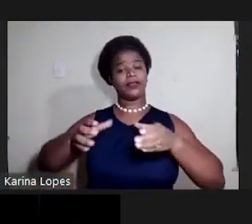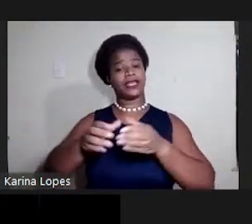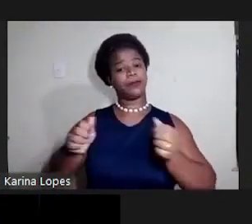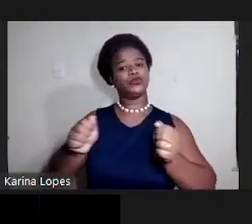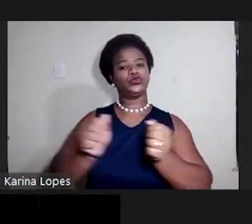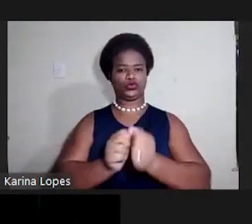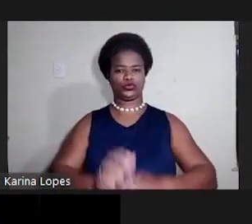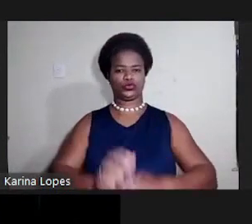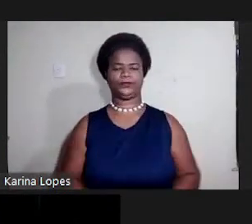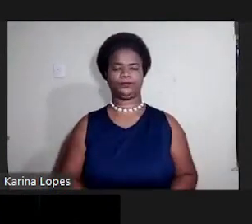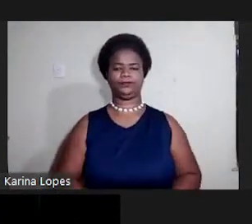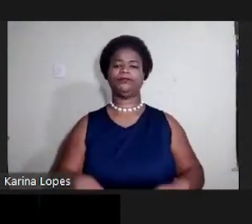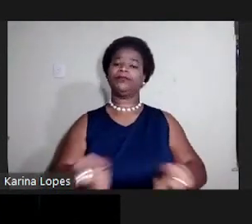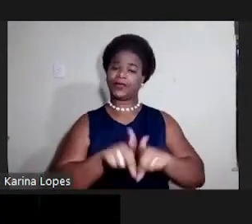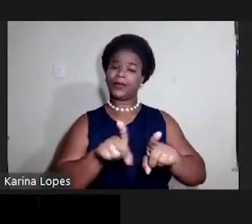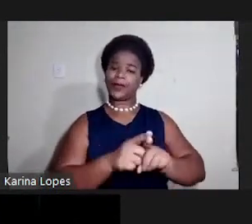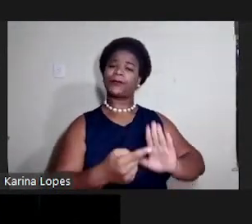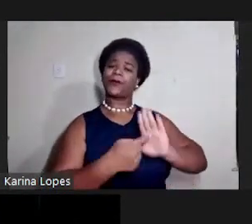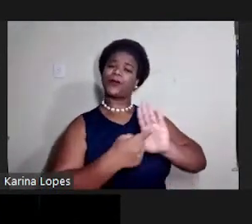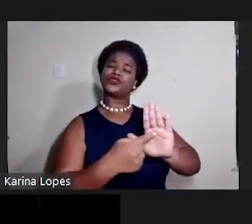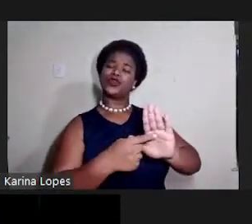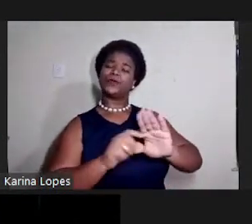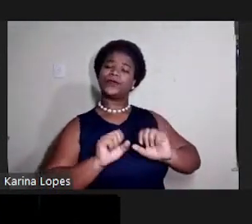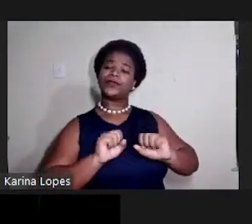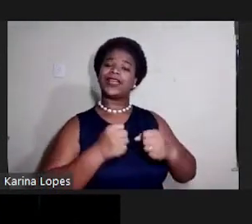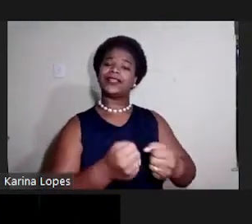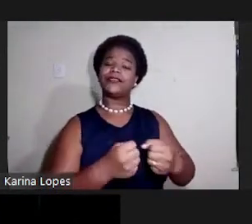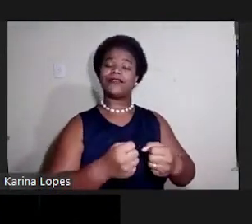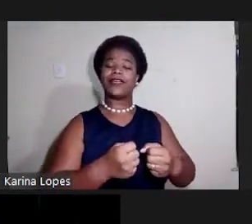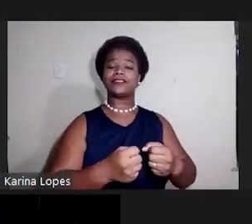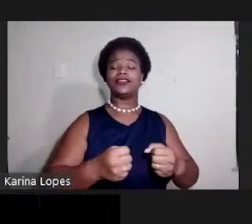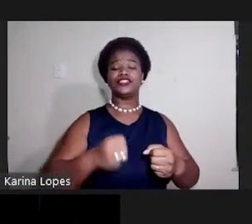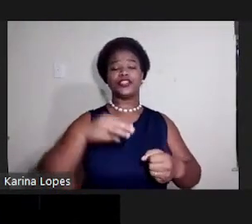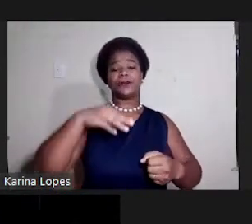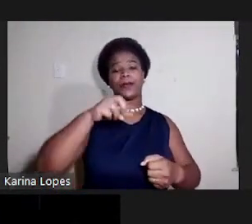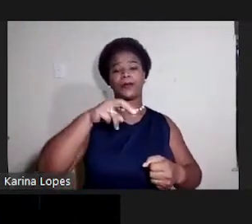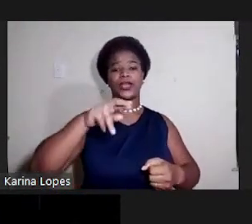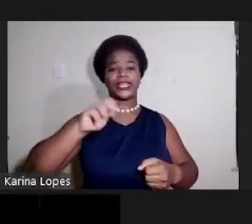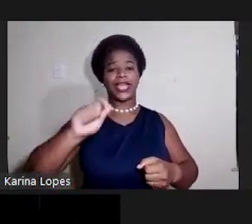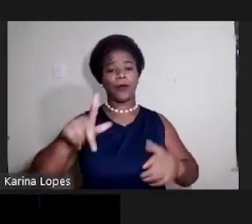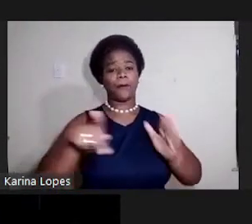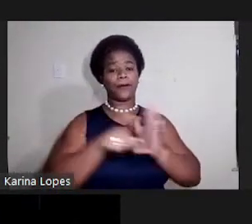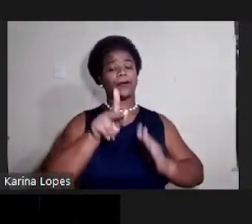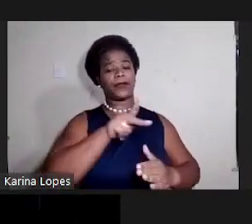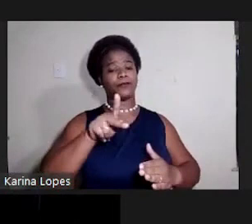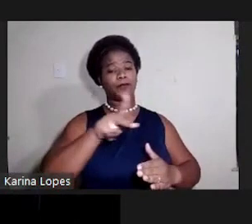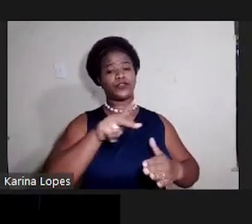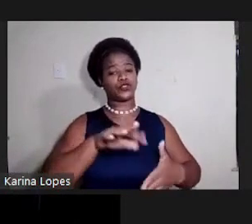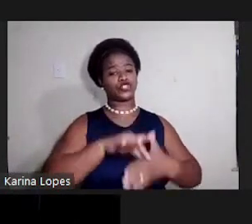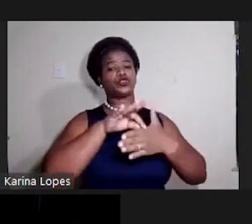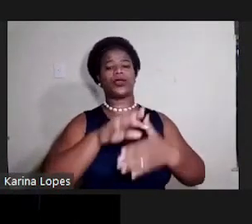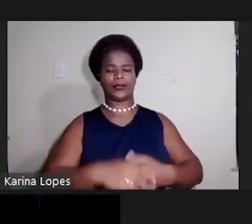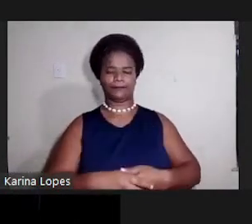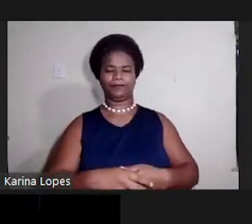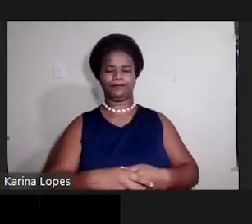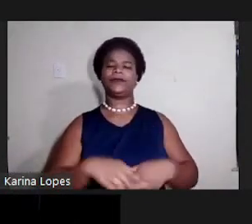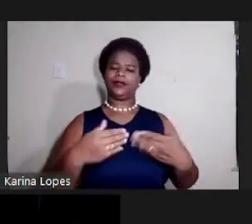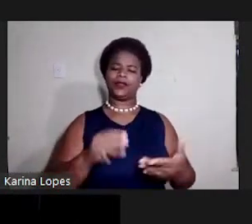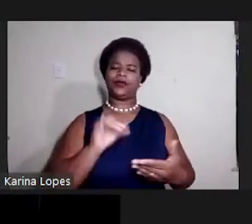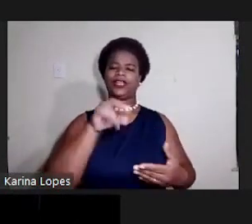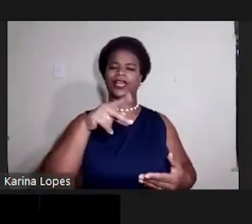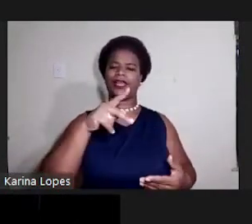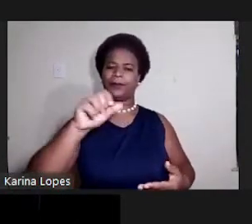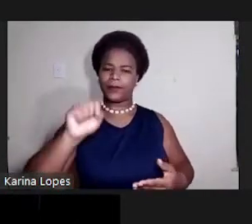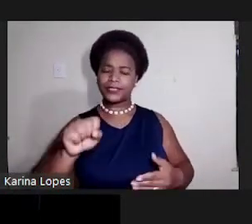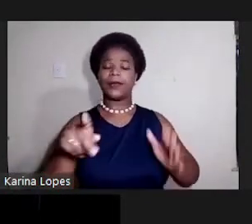questão de destacar em sua defesa de memorial para titular, colegas cedidos pelo Ministério da Saúde, o INAMPS, e a Prefeitura de Juiz de